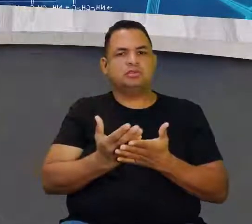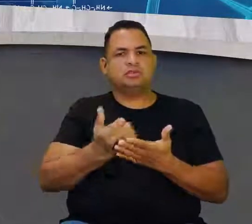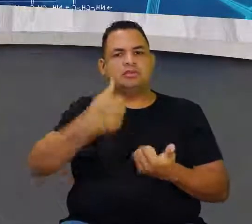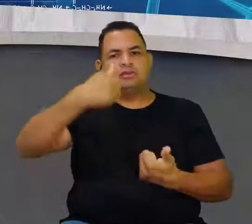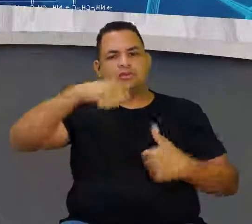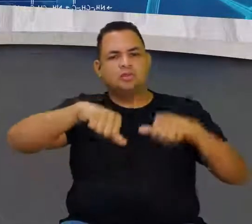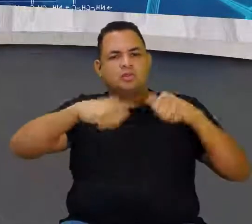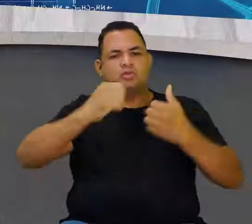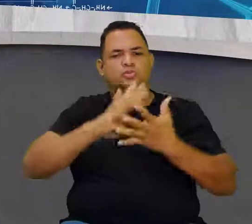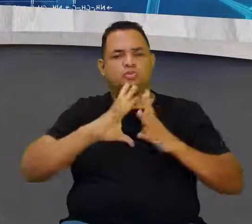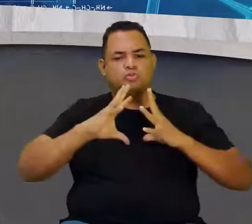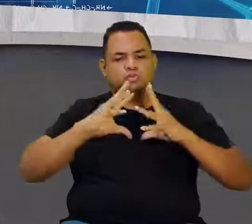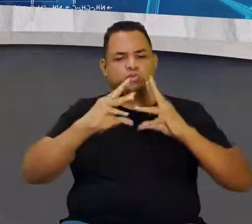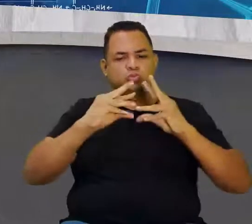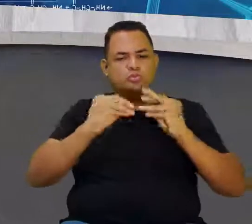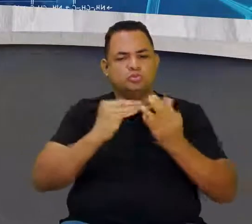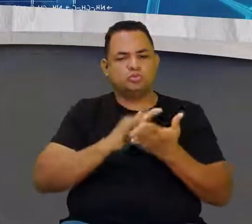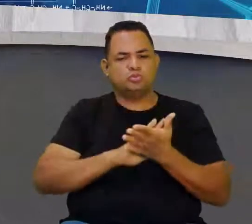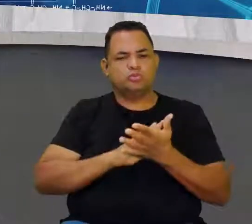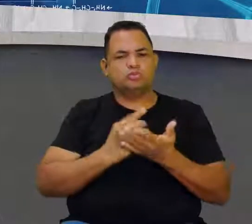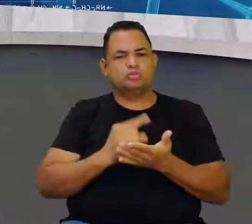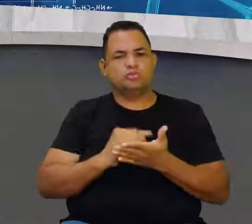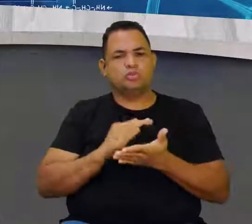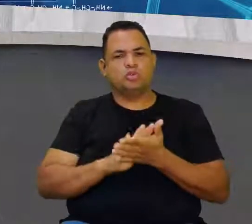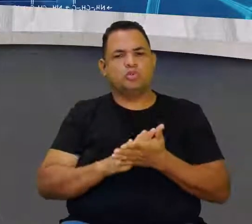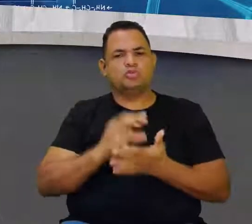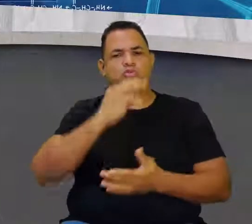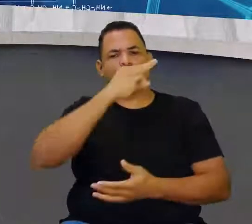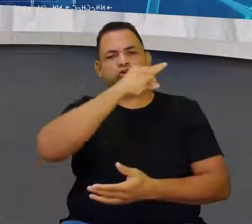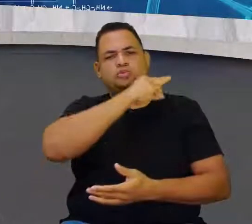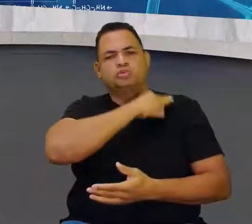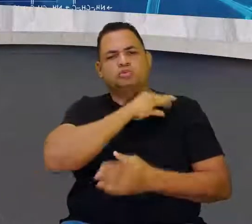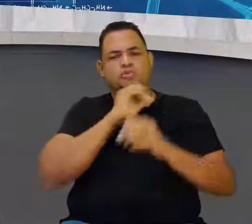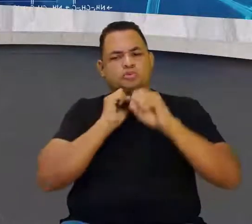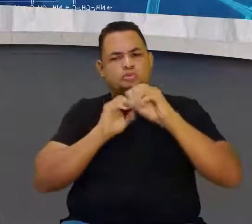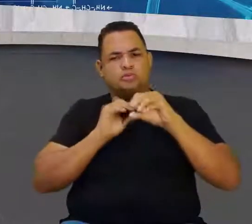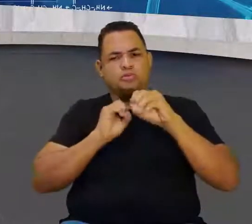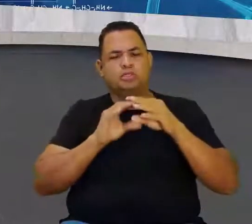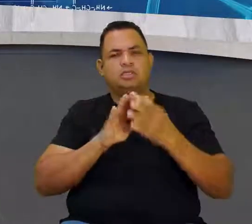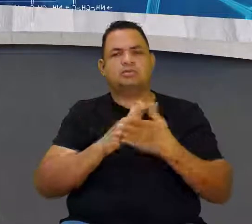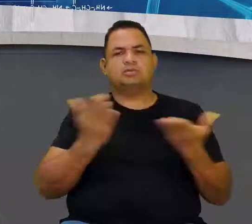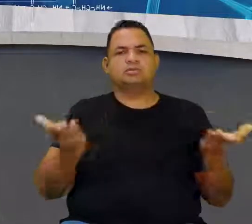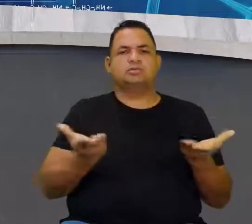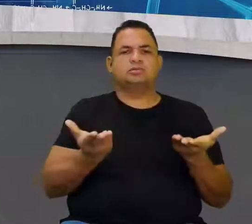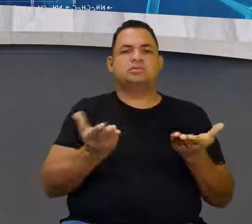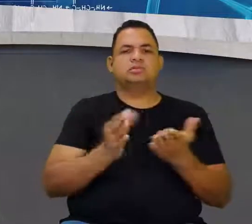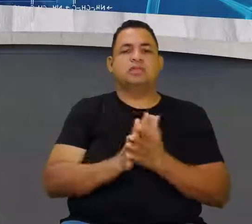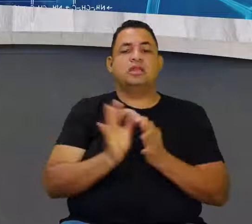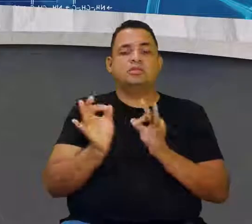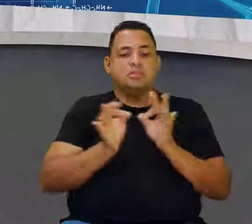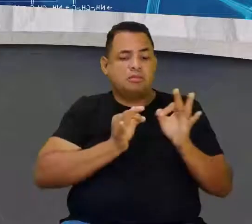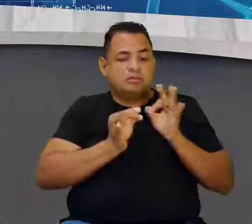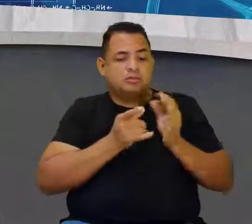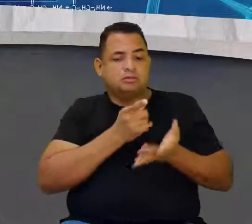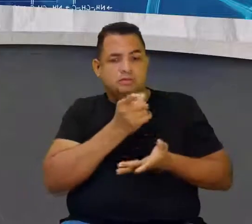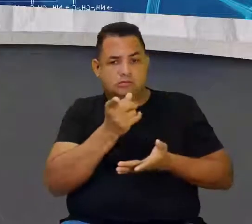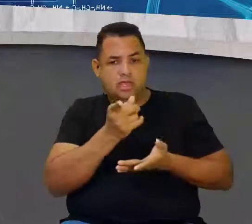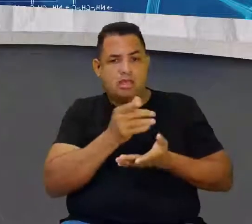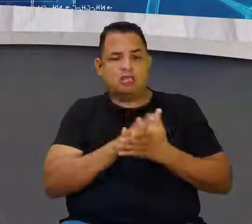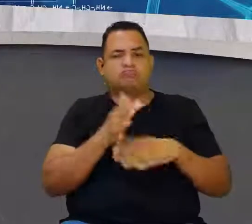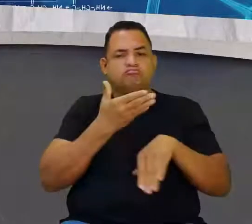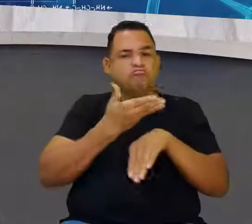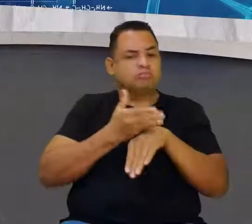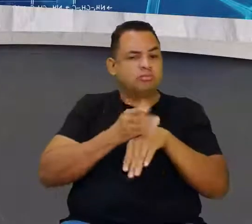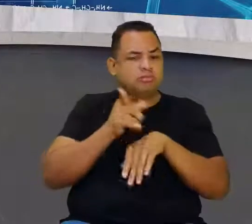avaliar todo o nível médio. E é por isso que é importante a gente estar preparando vocês e